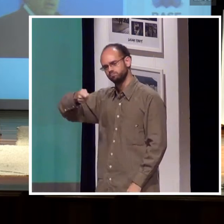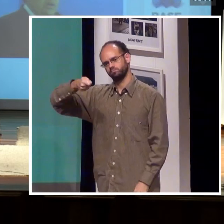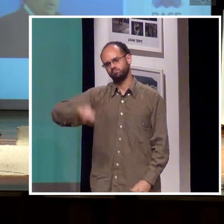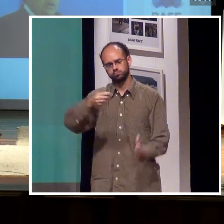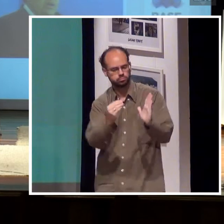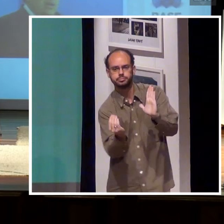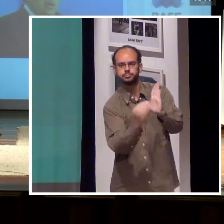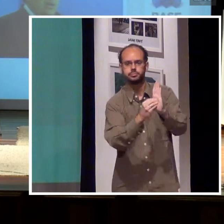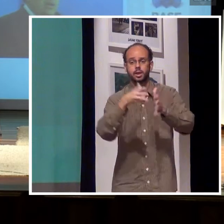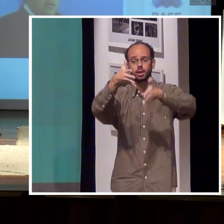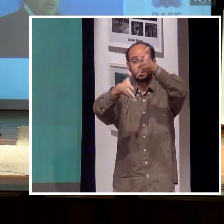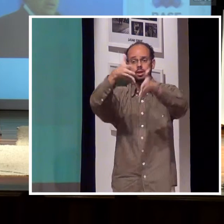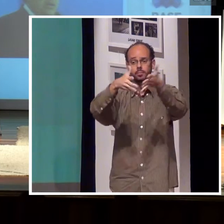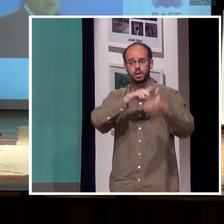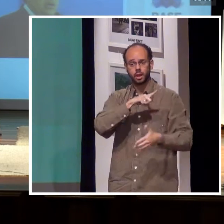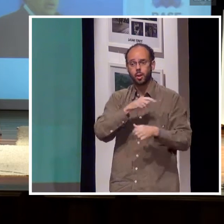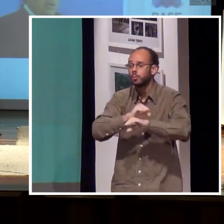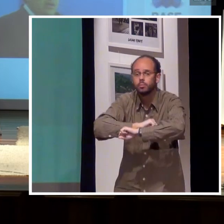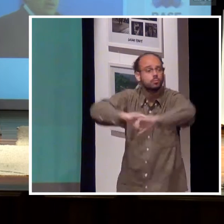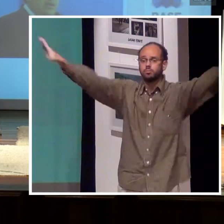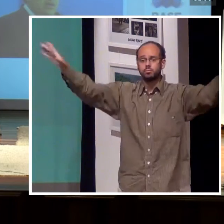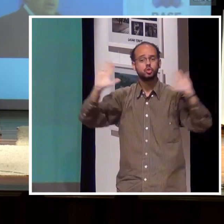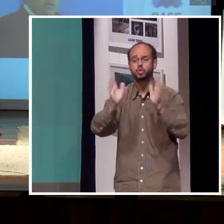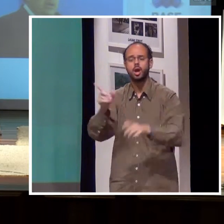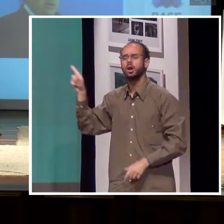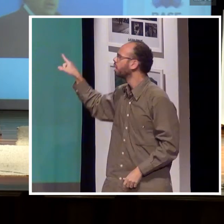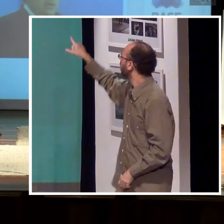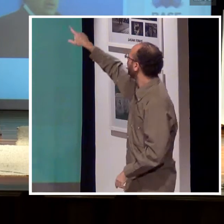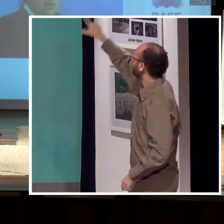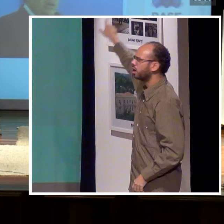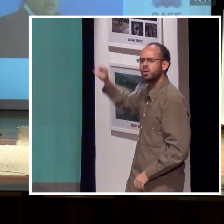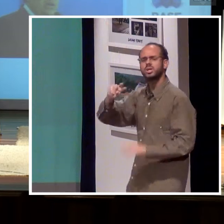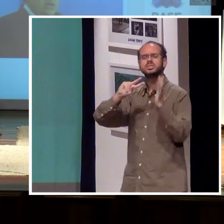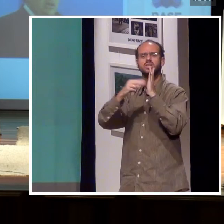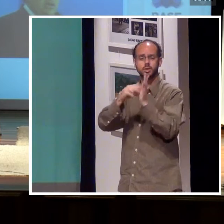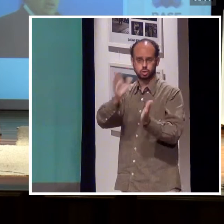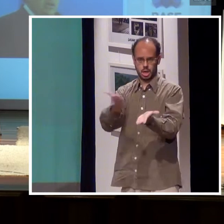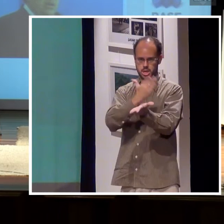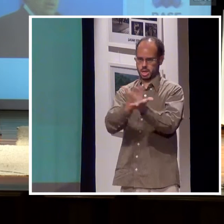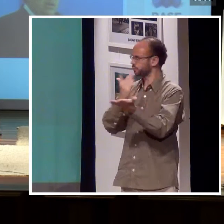dessas diversidades, onde tendo que constar a Libras.